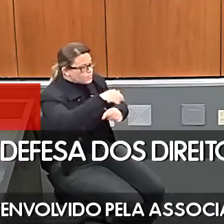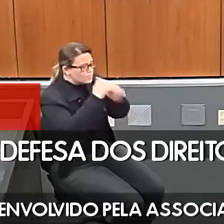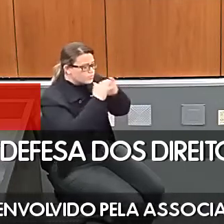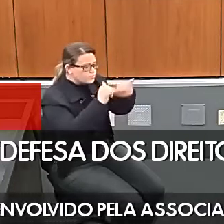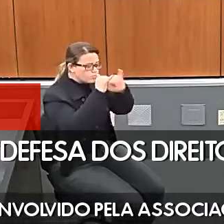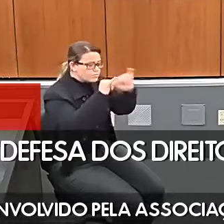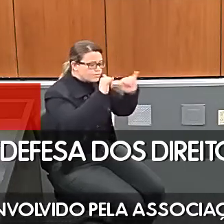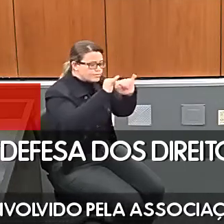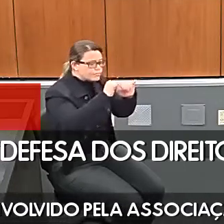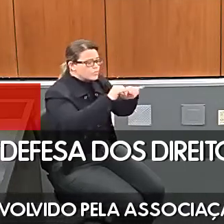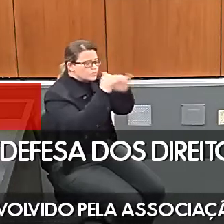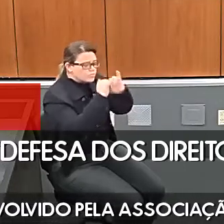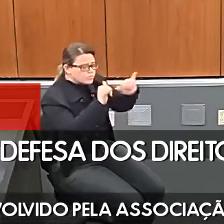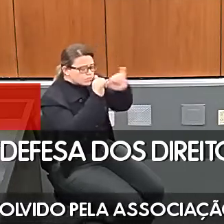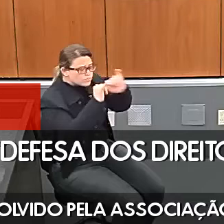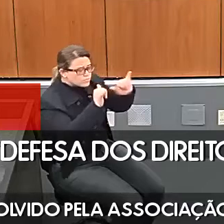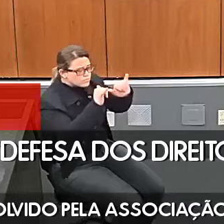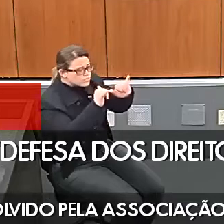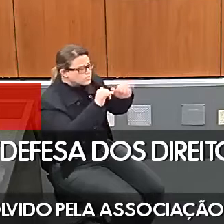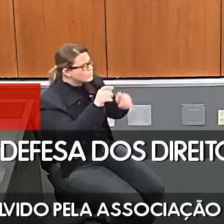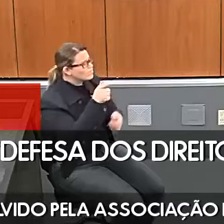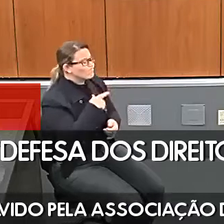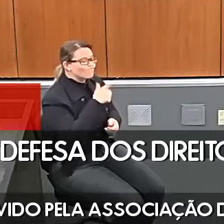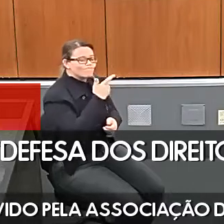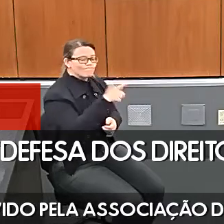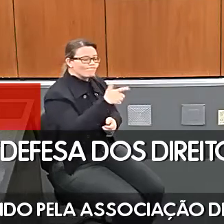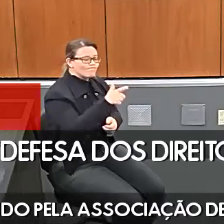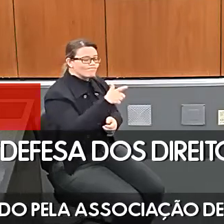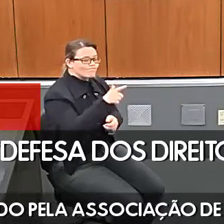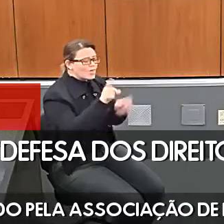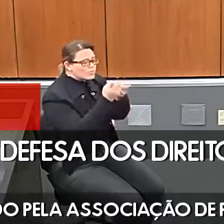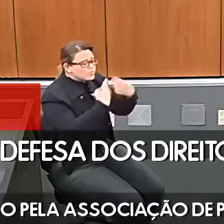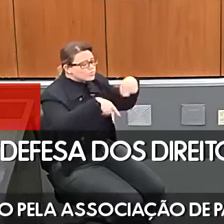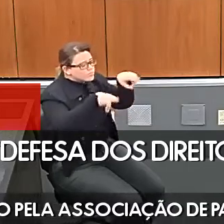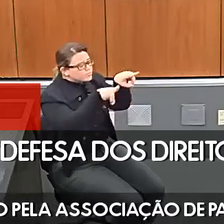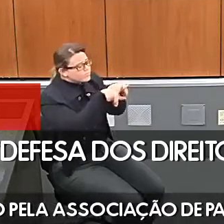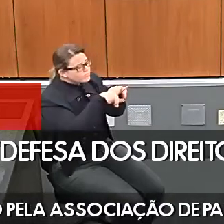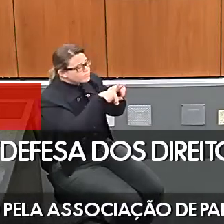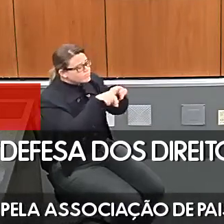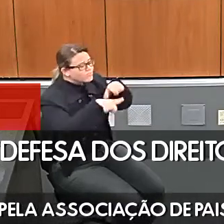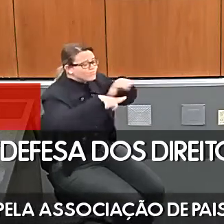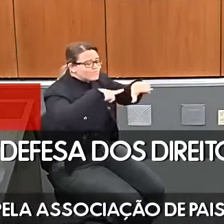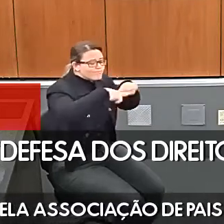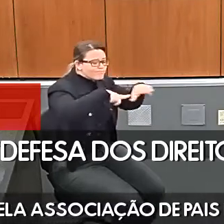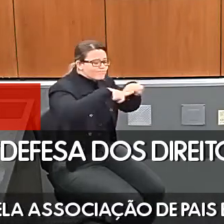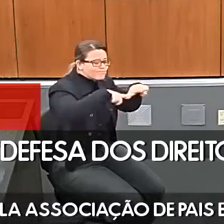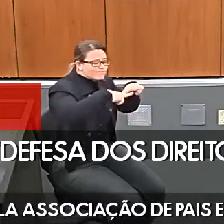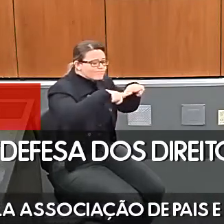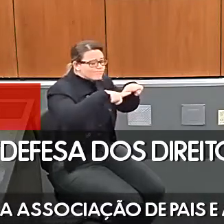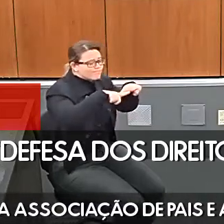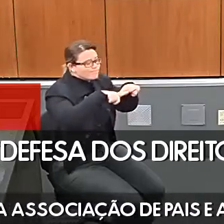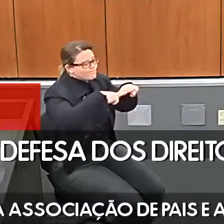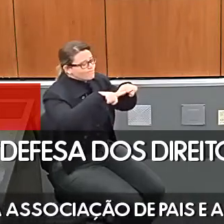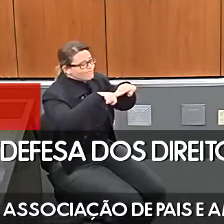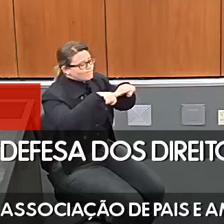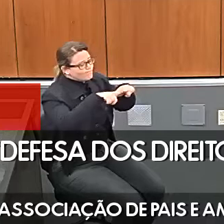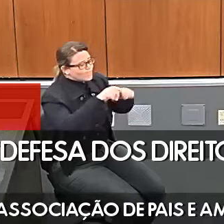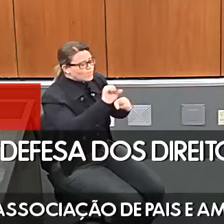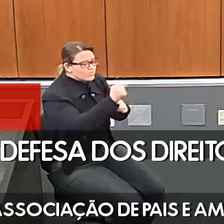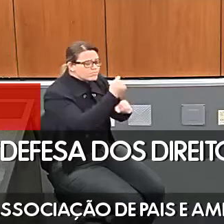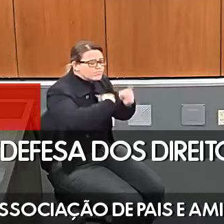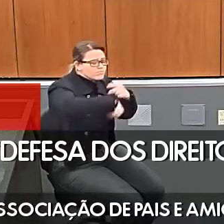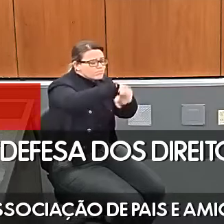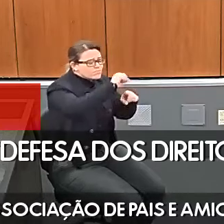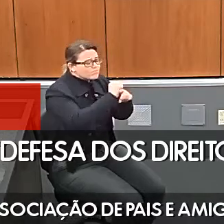7.907/2017, informando que não há contrato ou convênio de prestação de serviço junto à Instituição Assistência ao